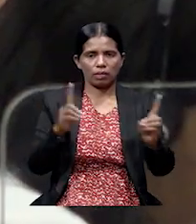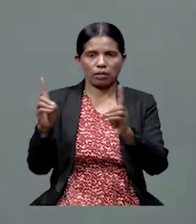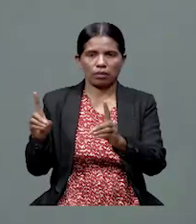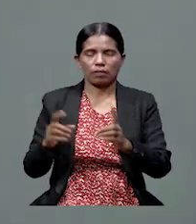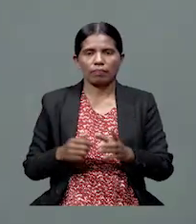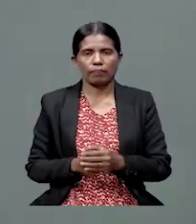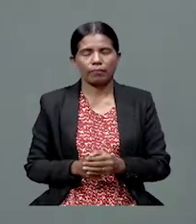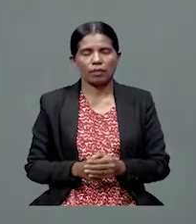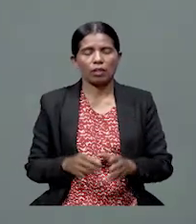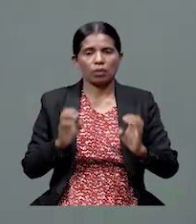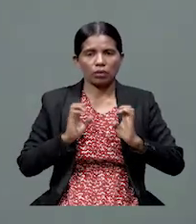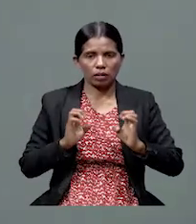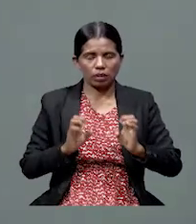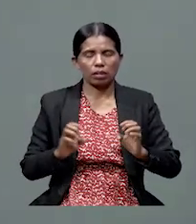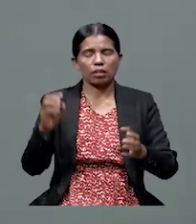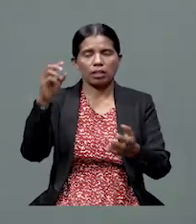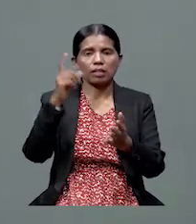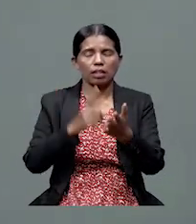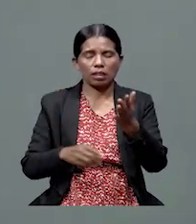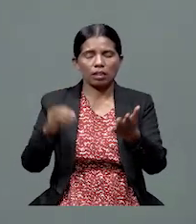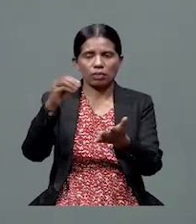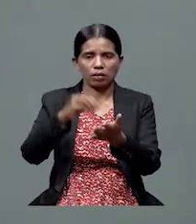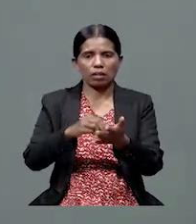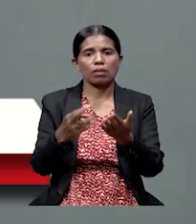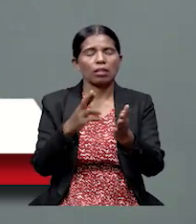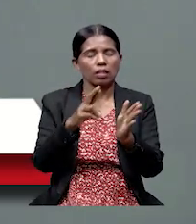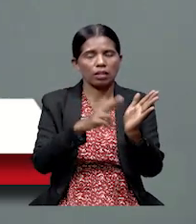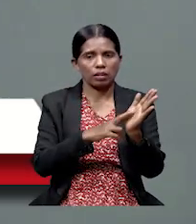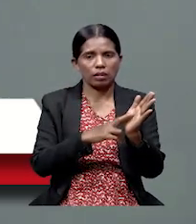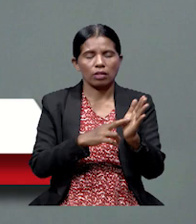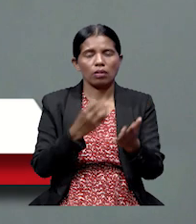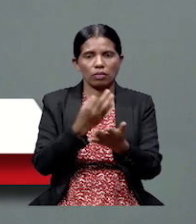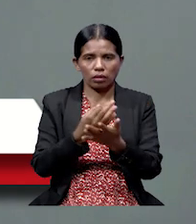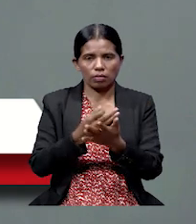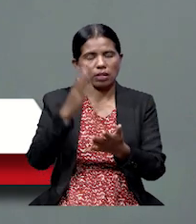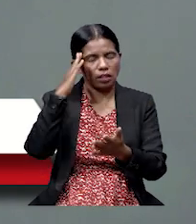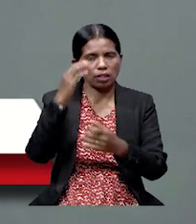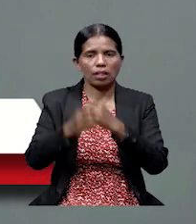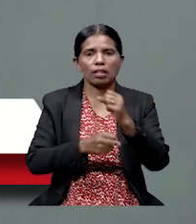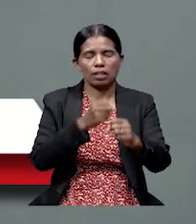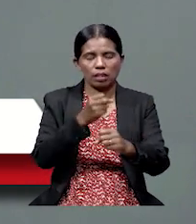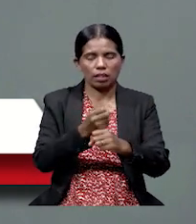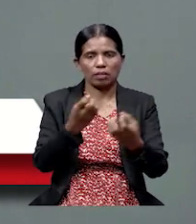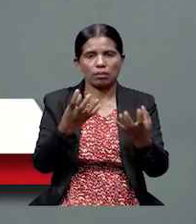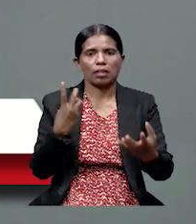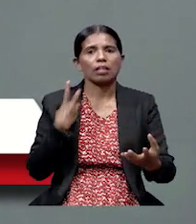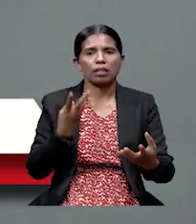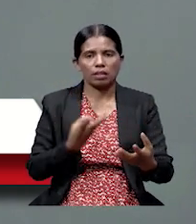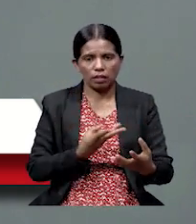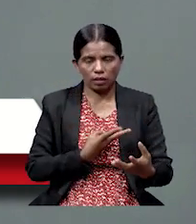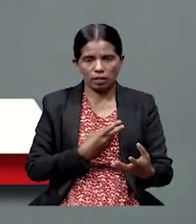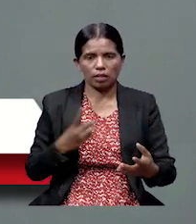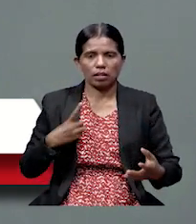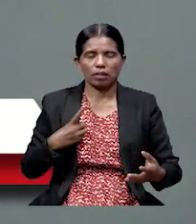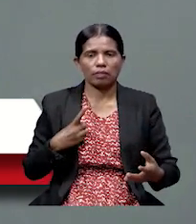Urgente saída atu tau e retificativo. Osa una beta maneja tene desde Tinambara, Itania,